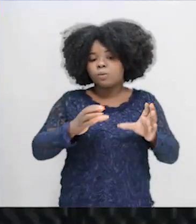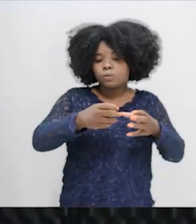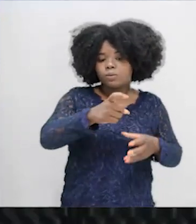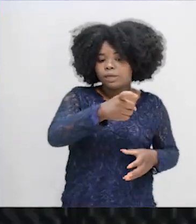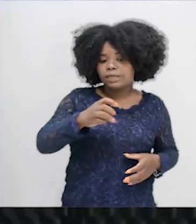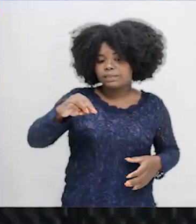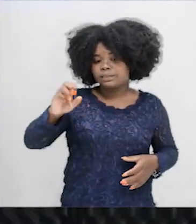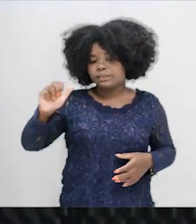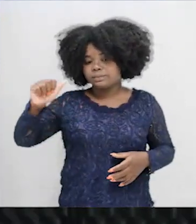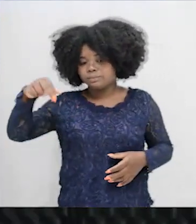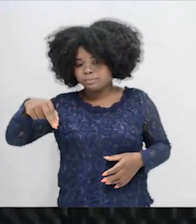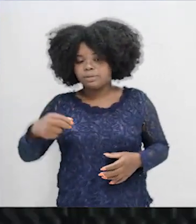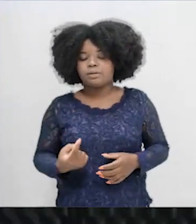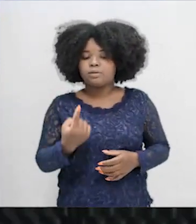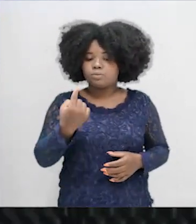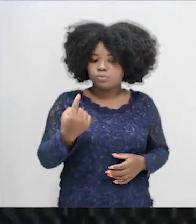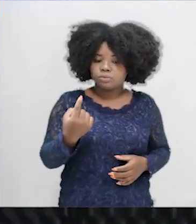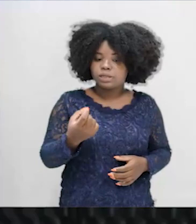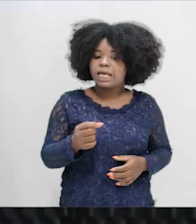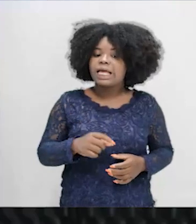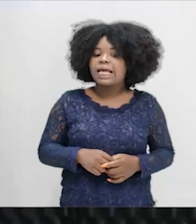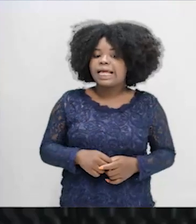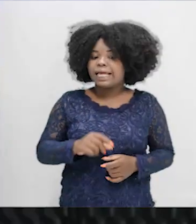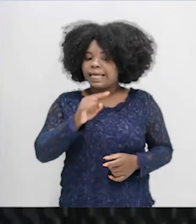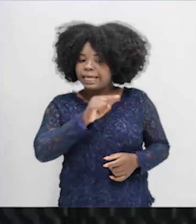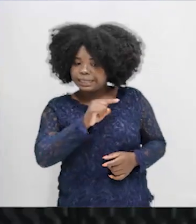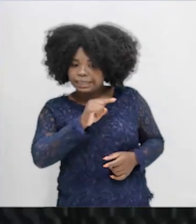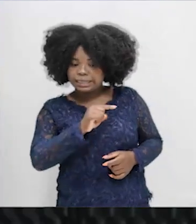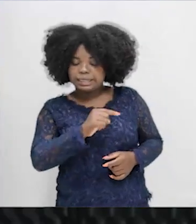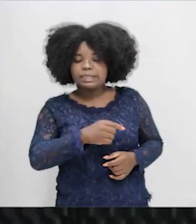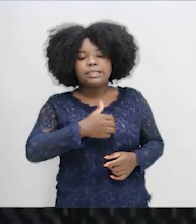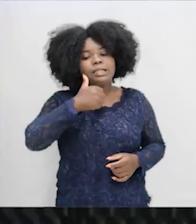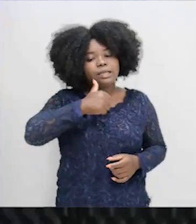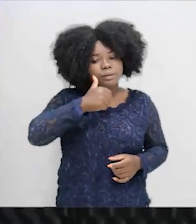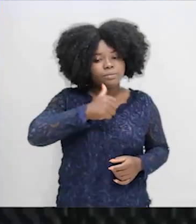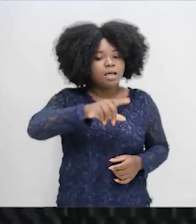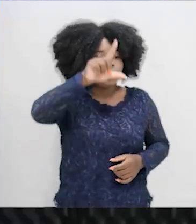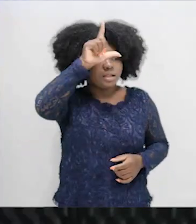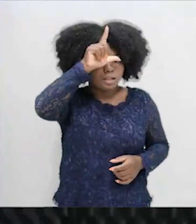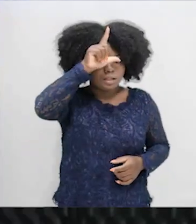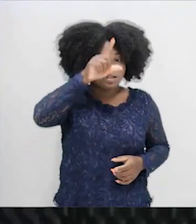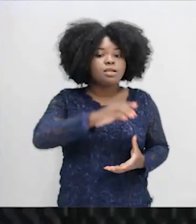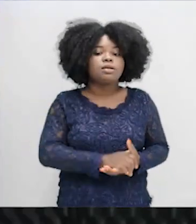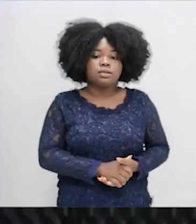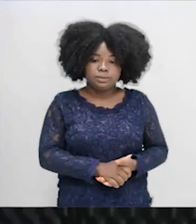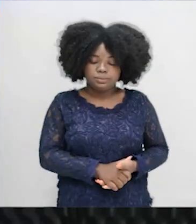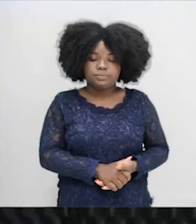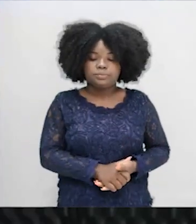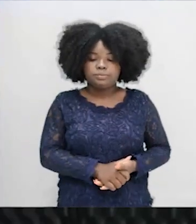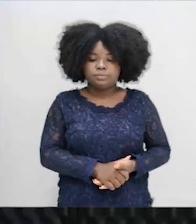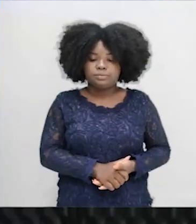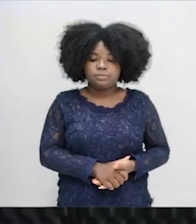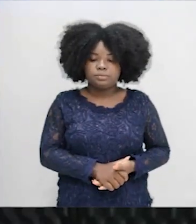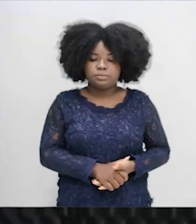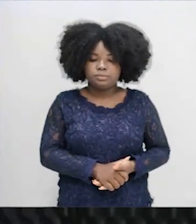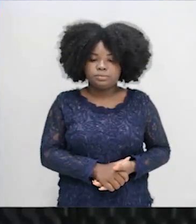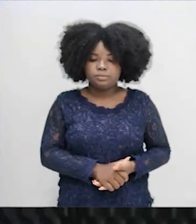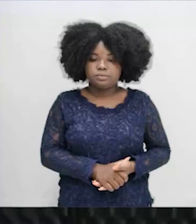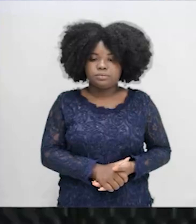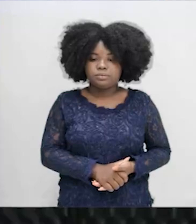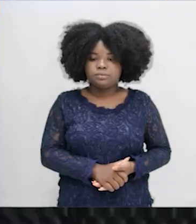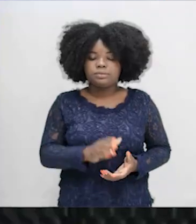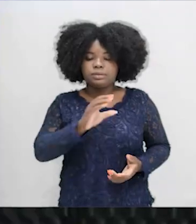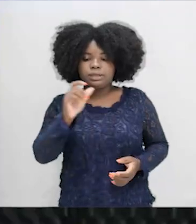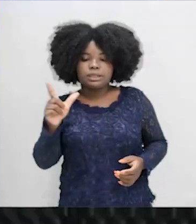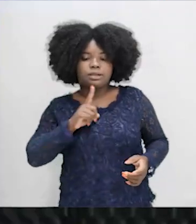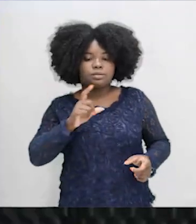momento X, ela, mulher, preta, africana, se torna líder destes heróis que são renegados socialmente. E, obviamente, ela